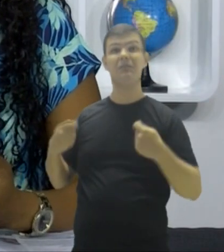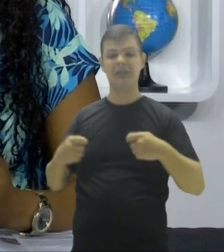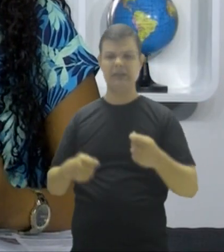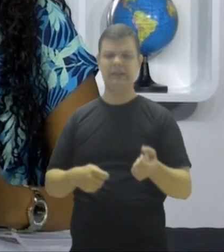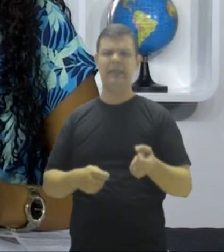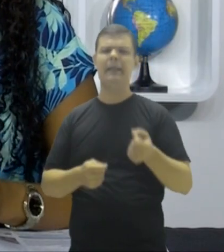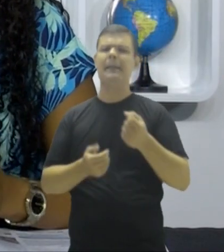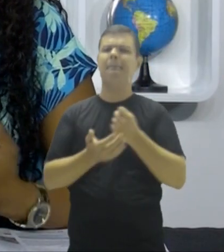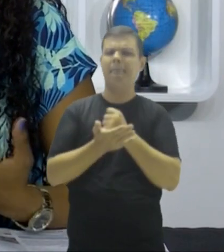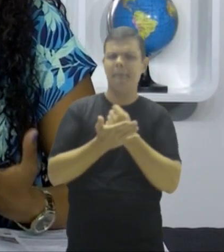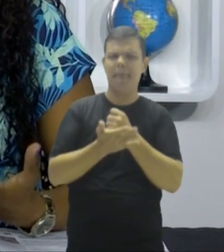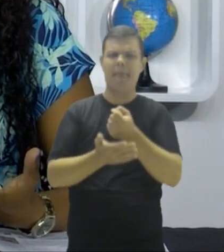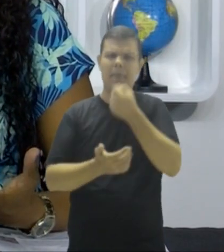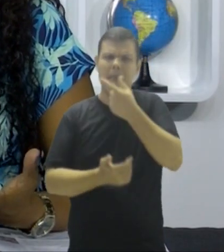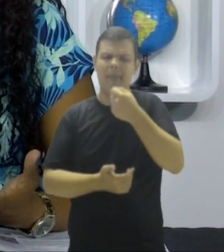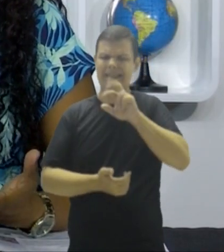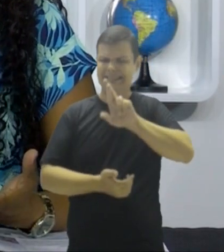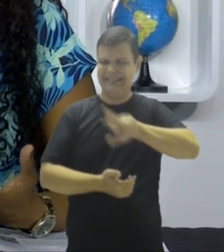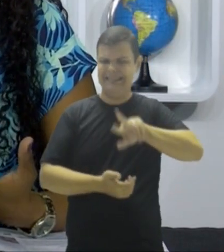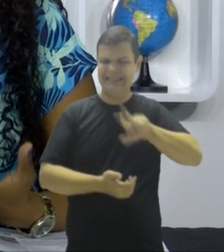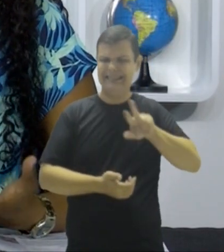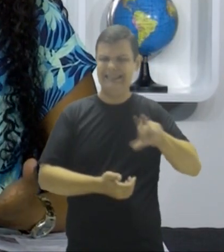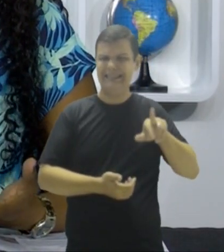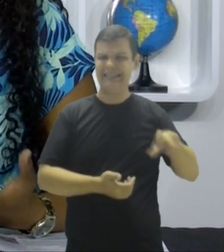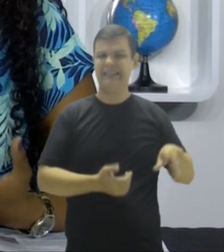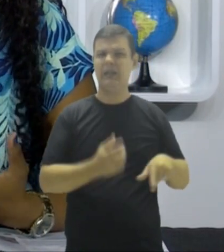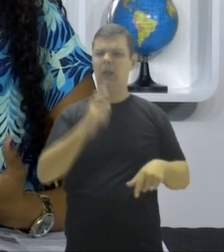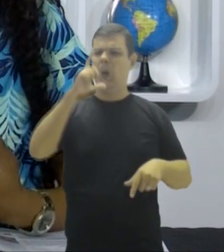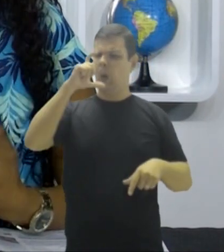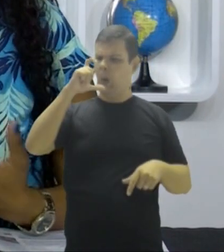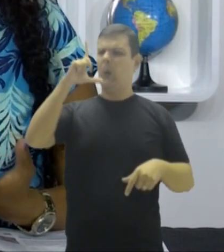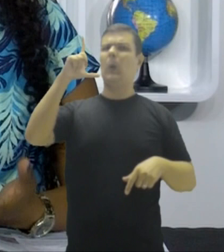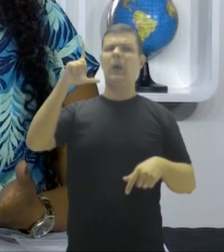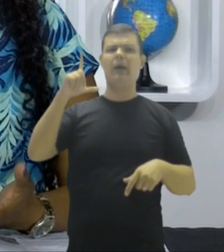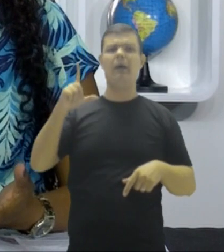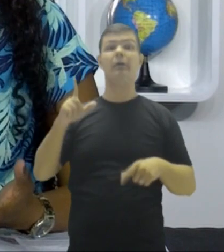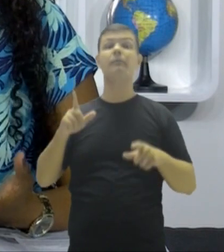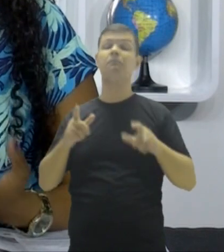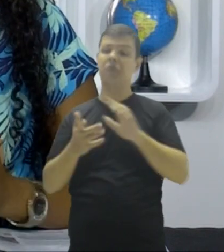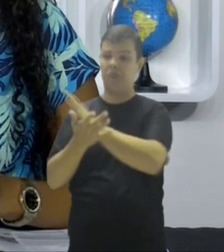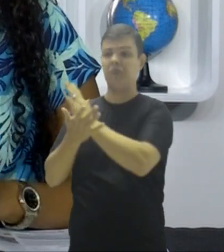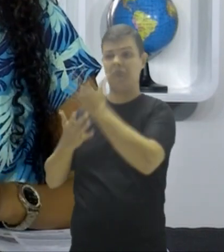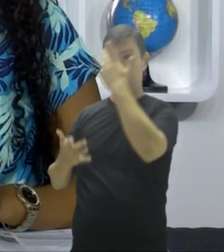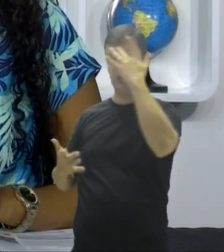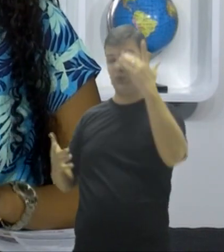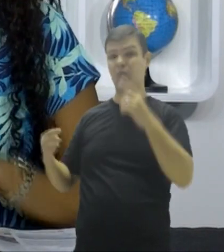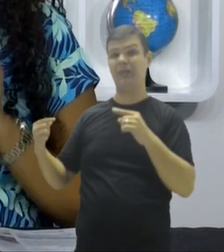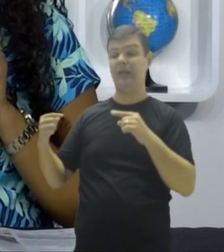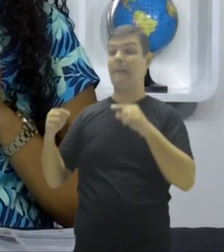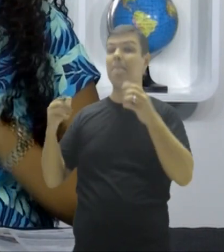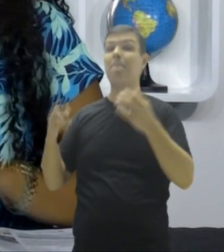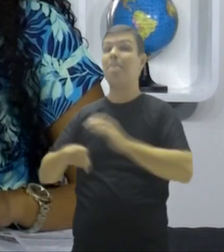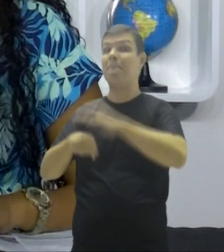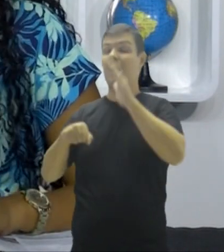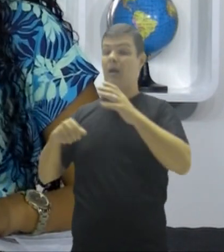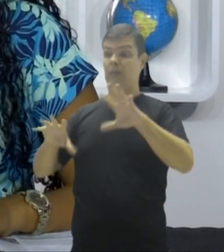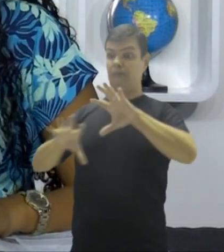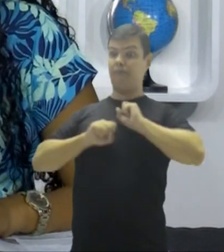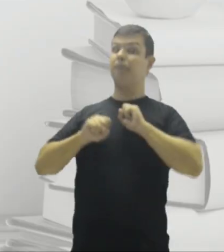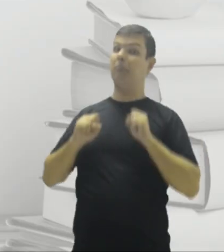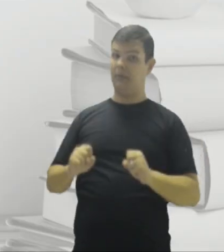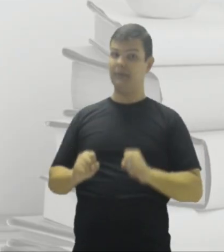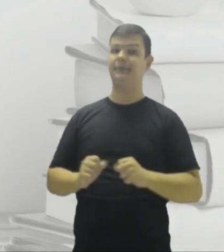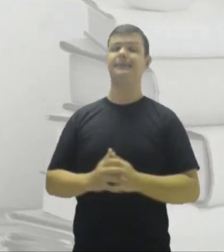de medicação e tem pessoas que sofrem muito, são mais sensíveis a essa poluição. Então, vamos